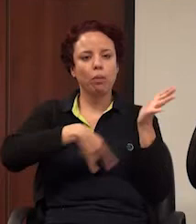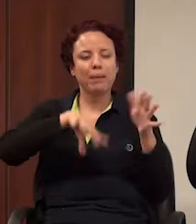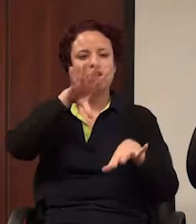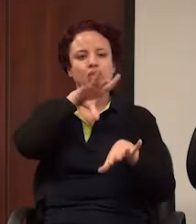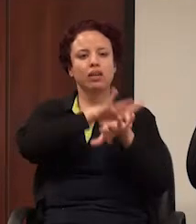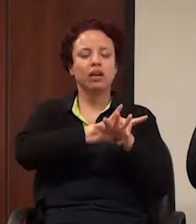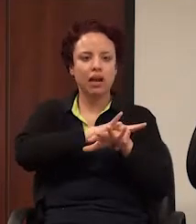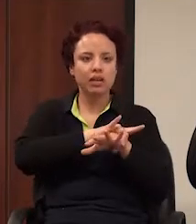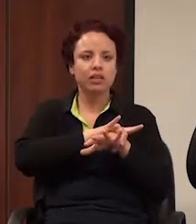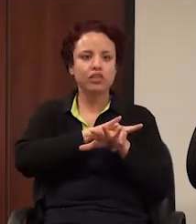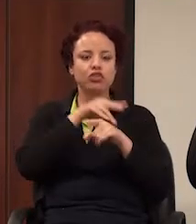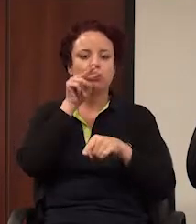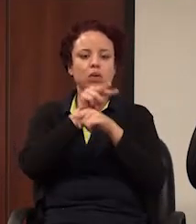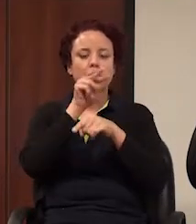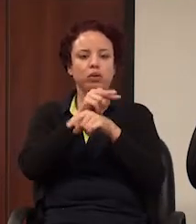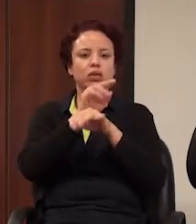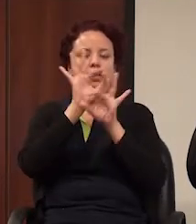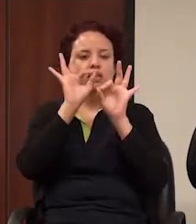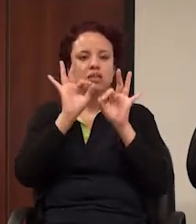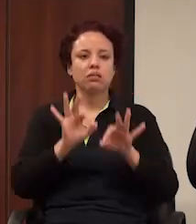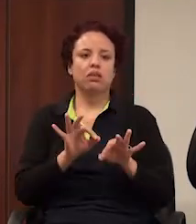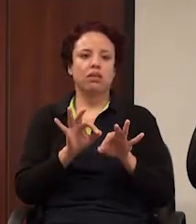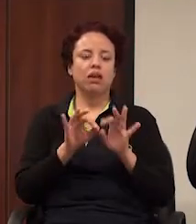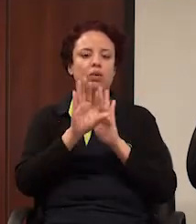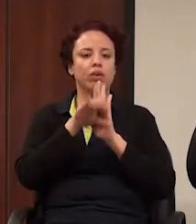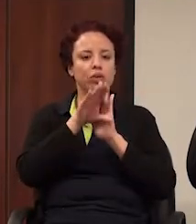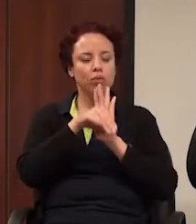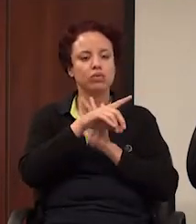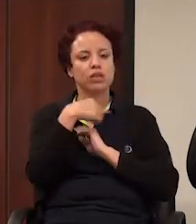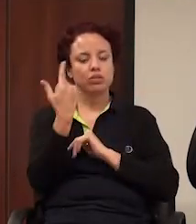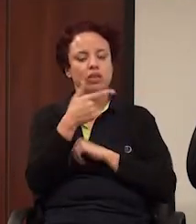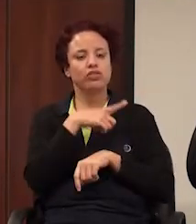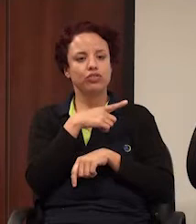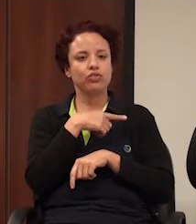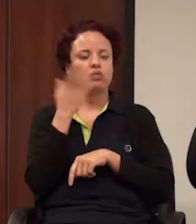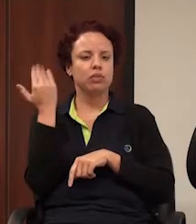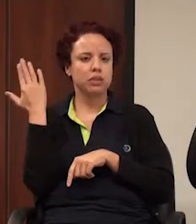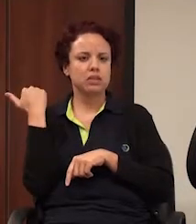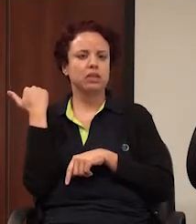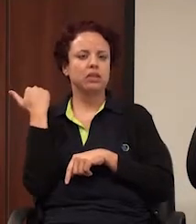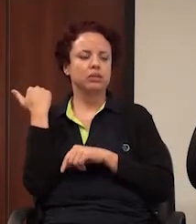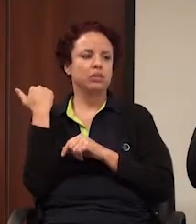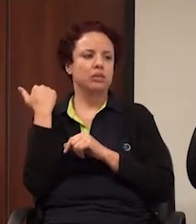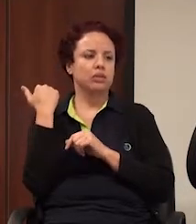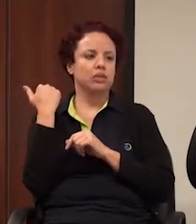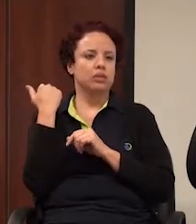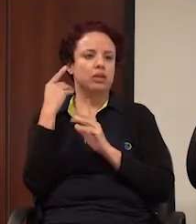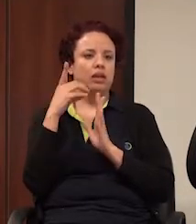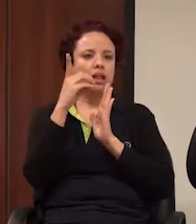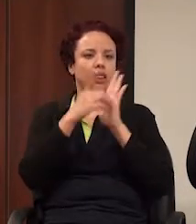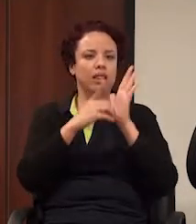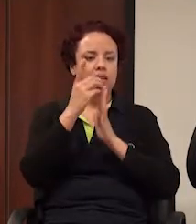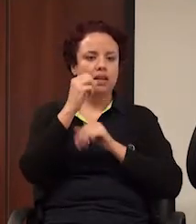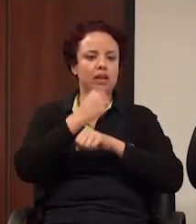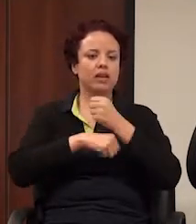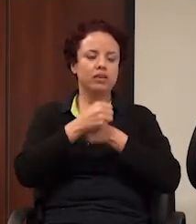tão esperada proteção que, né, se tinha conceitualmente aí, né, na década final do